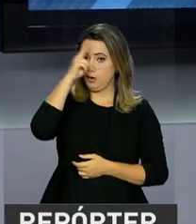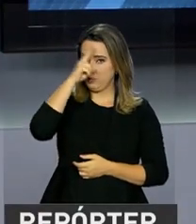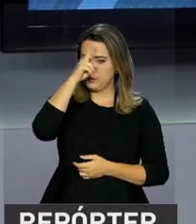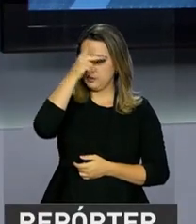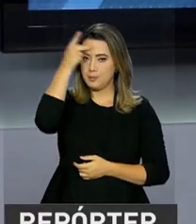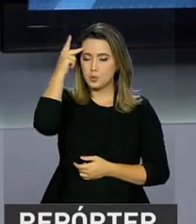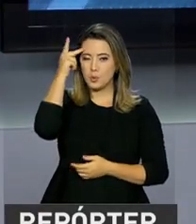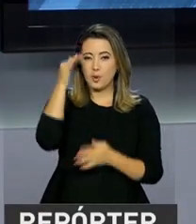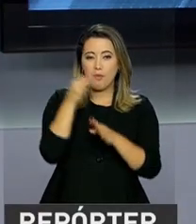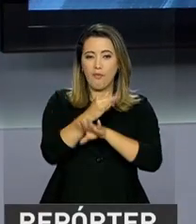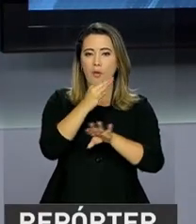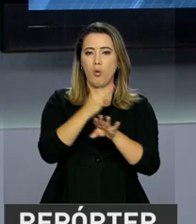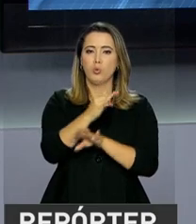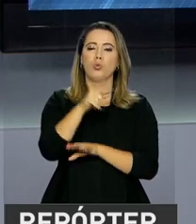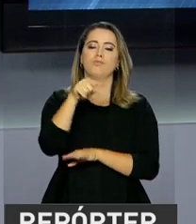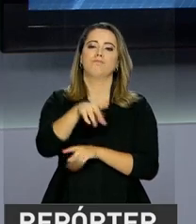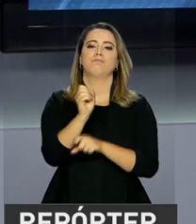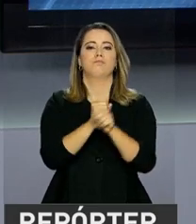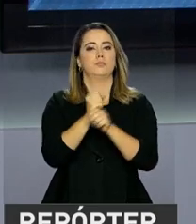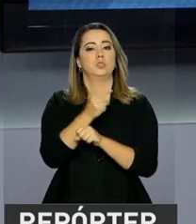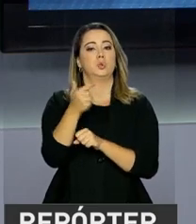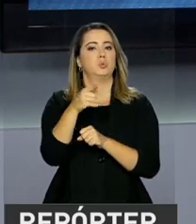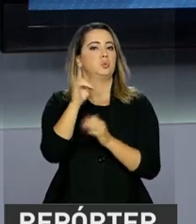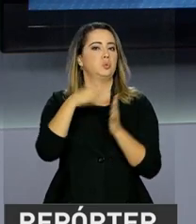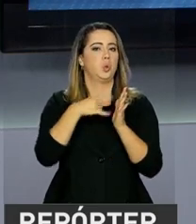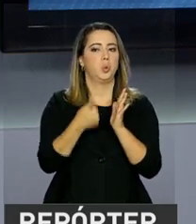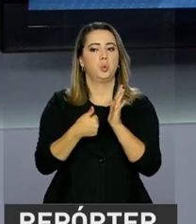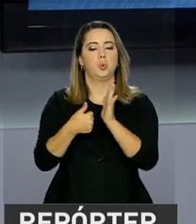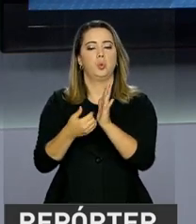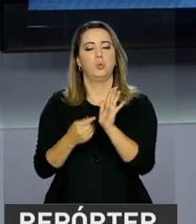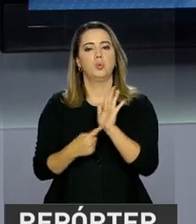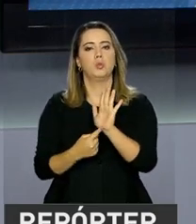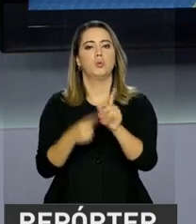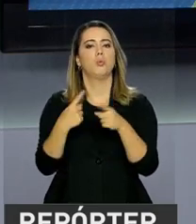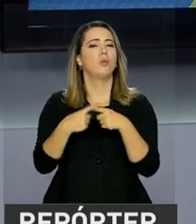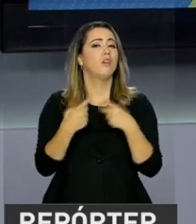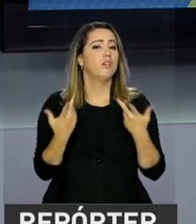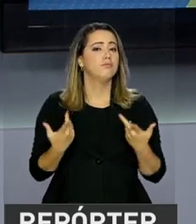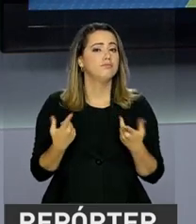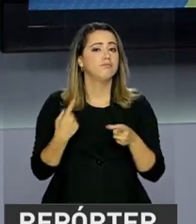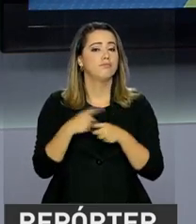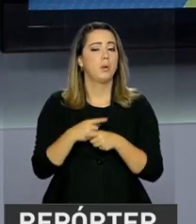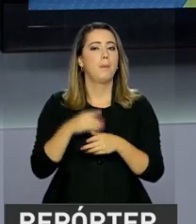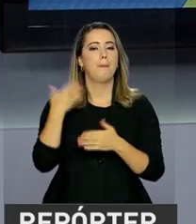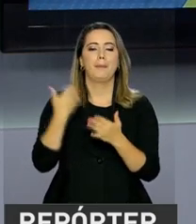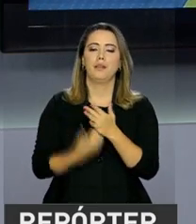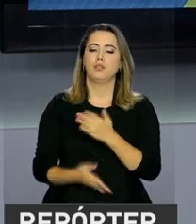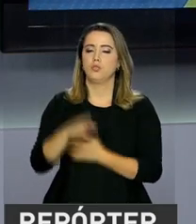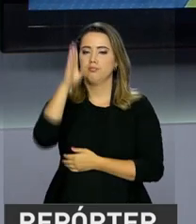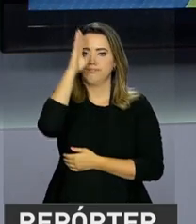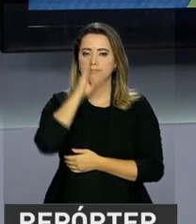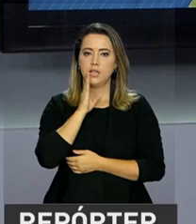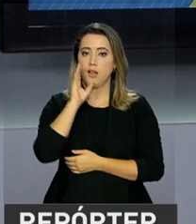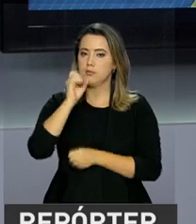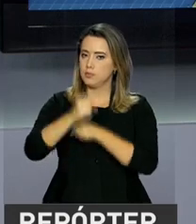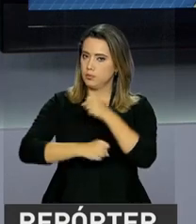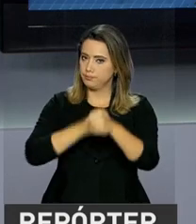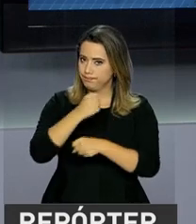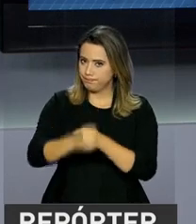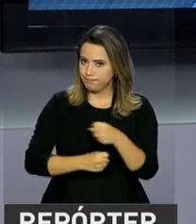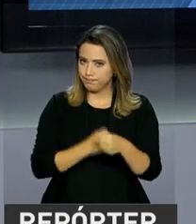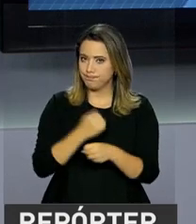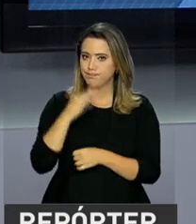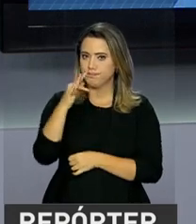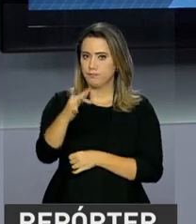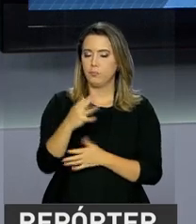faltou as provas deste ano e não justificou vai perder a gratuidade para as próximas inscrições no enem e uma outra novidade para